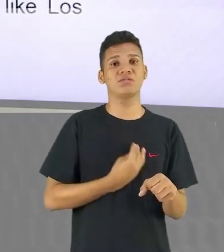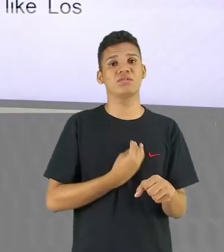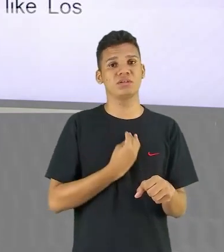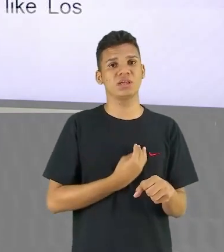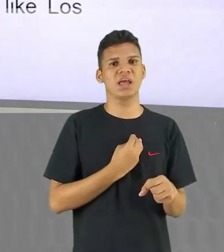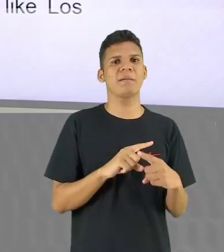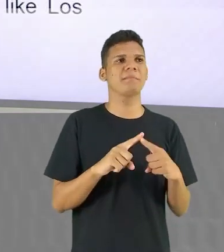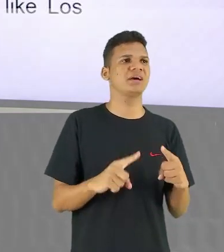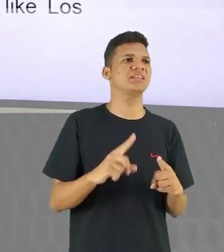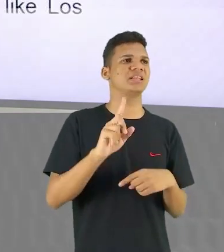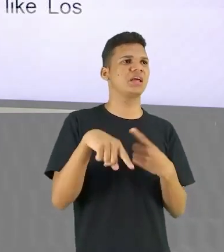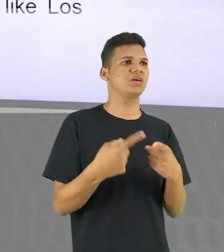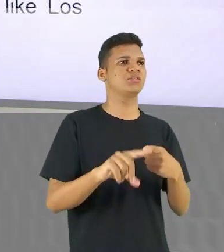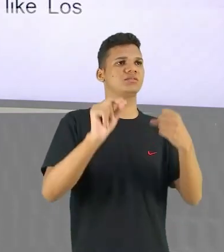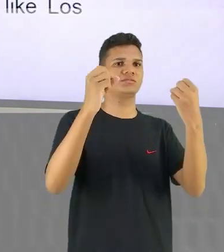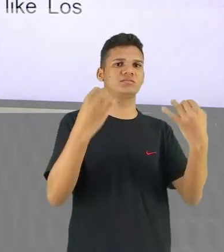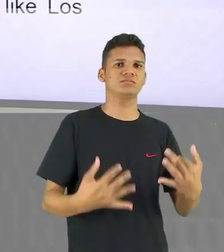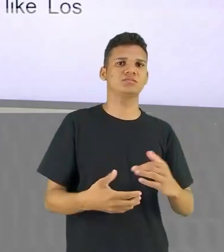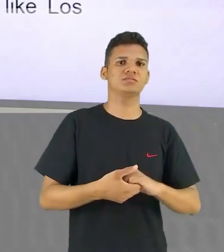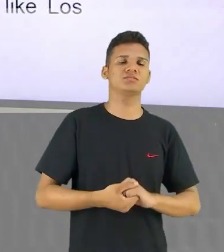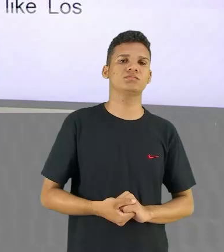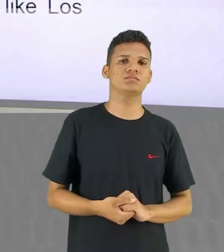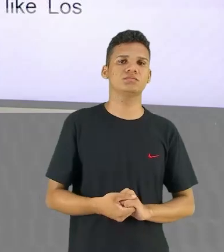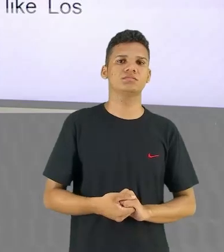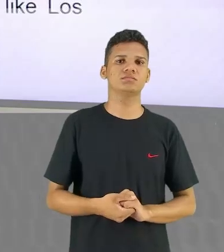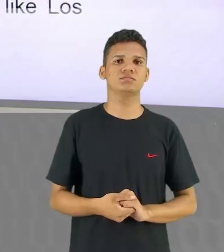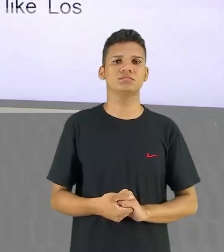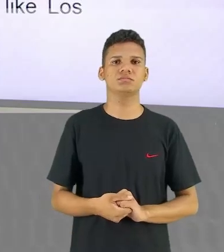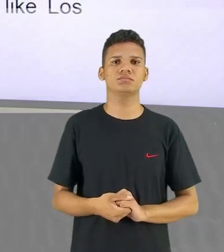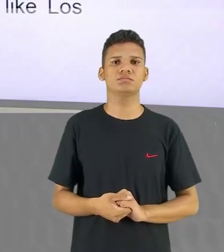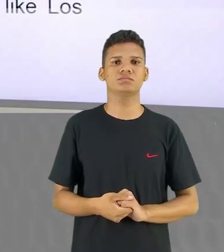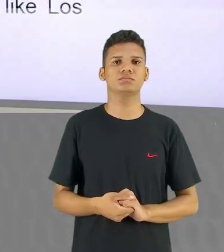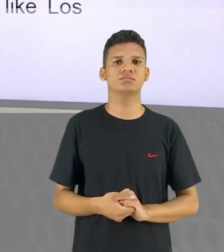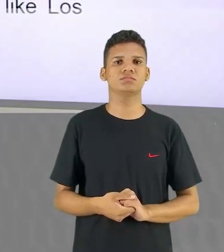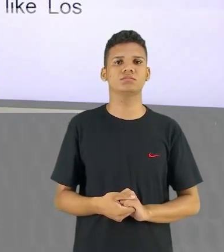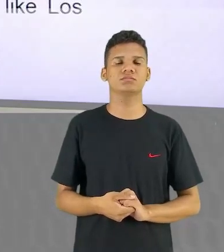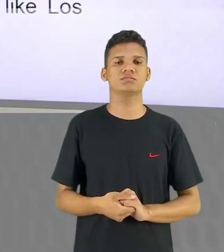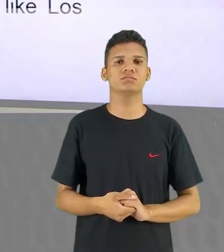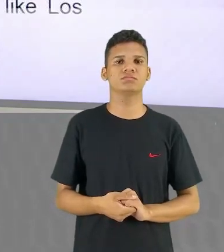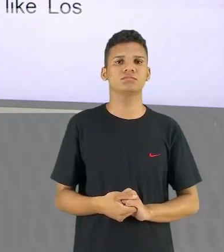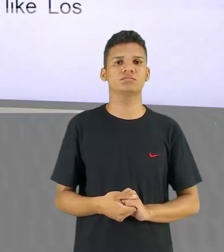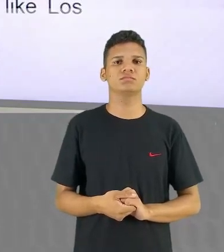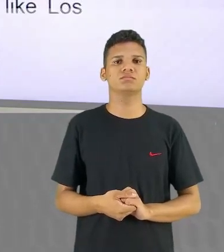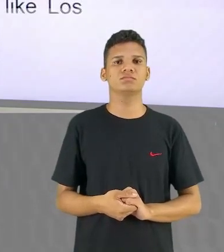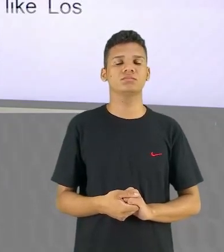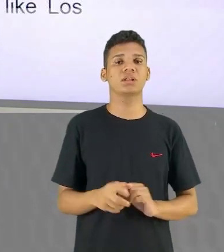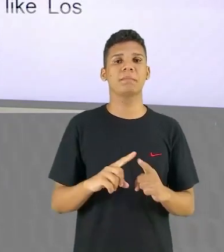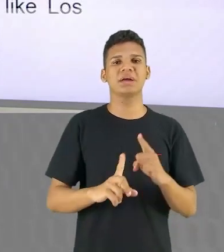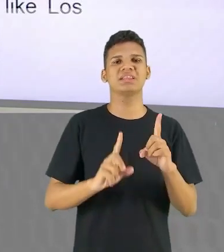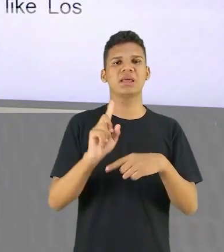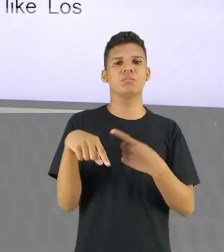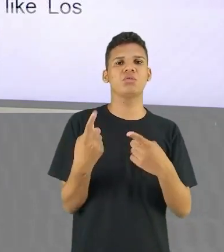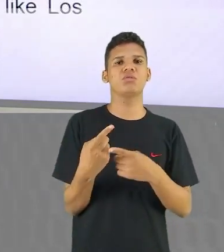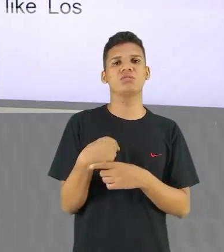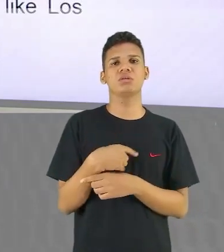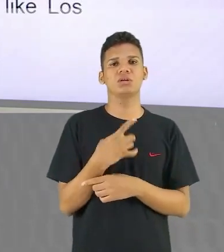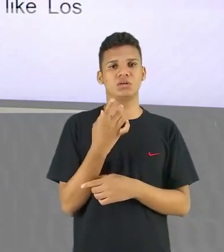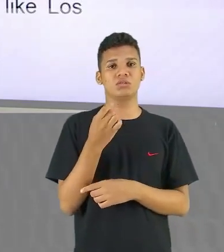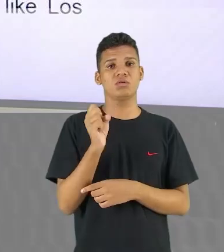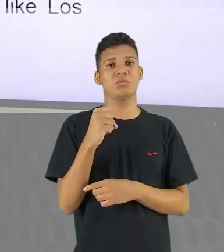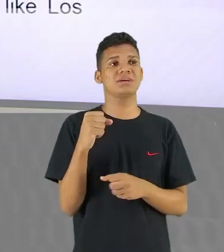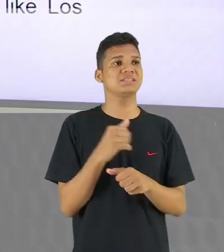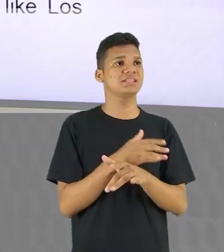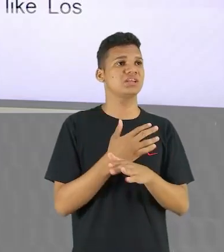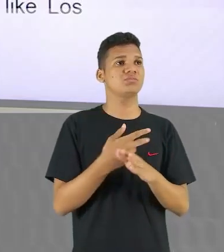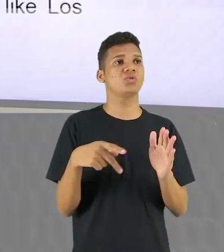ela diz, that is why I like Los Angeles, because it's so... Aí ela faz referência a uma cidade nos Estados